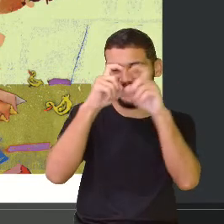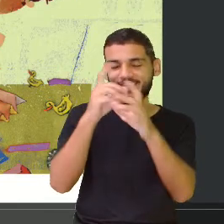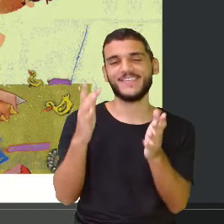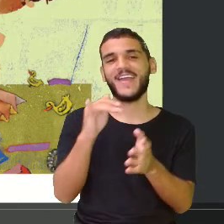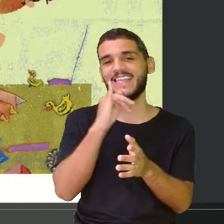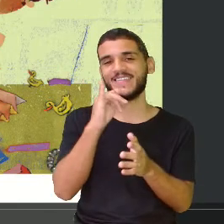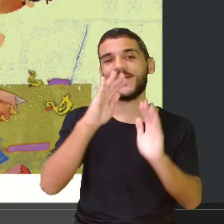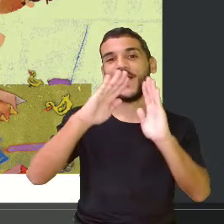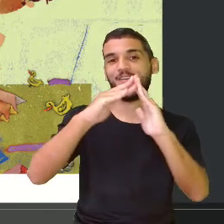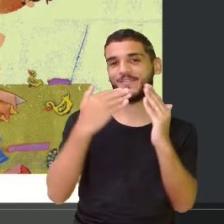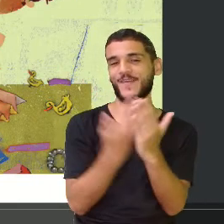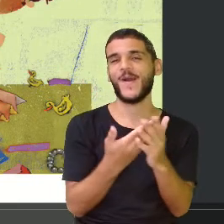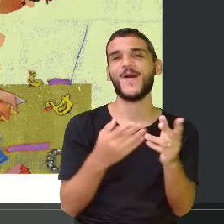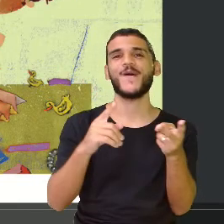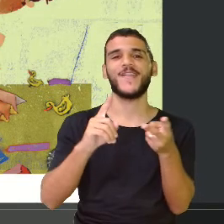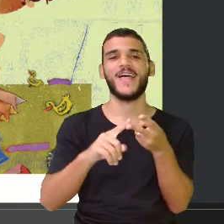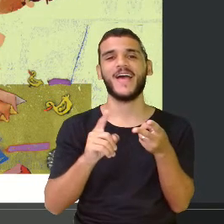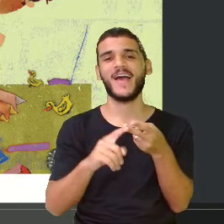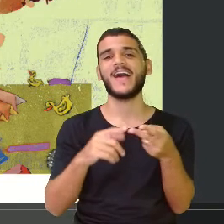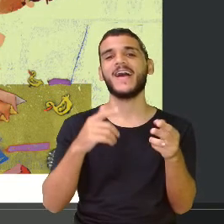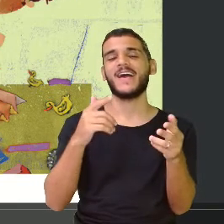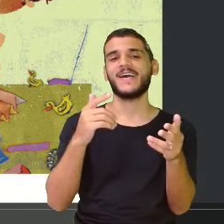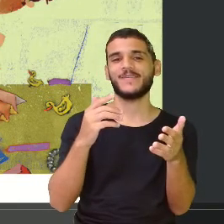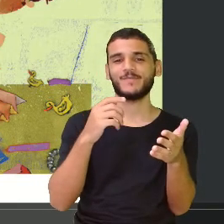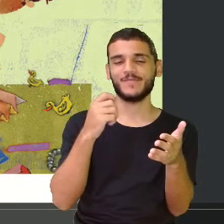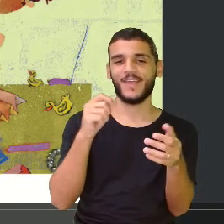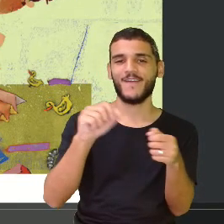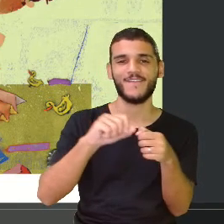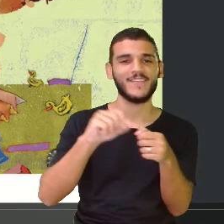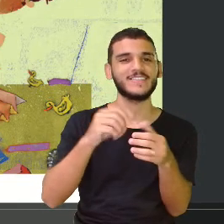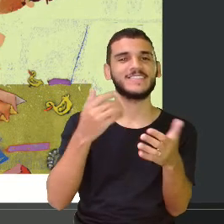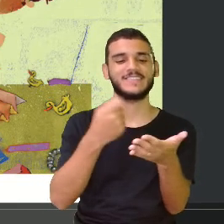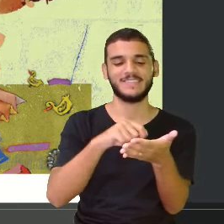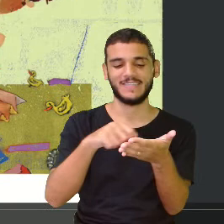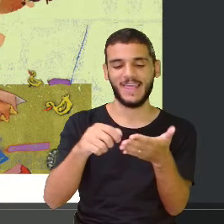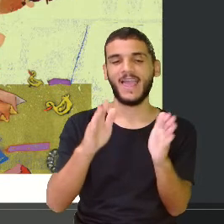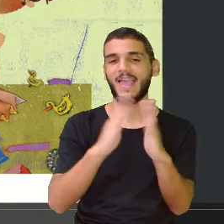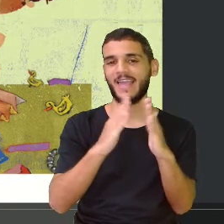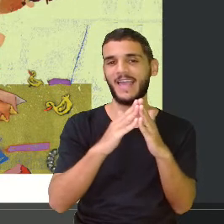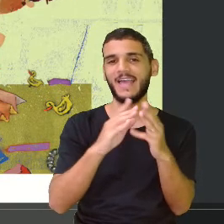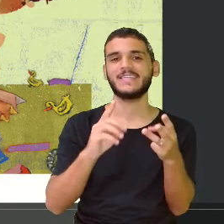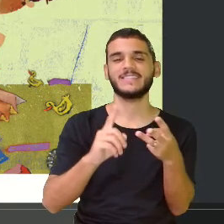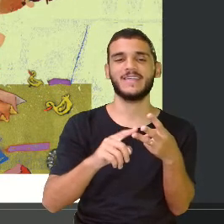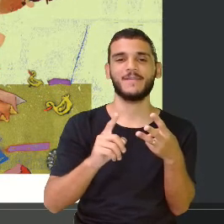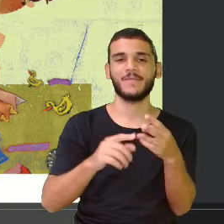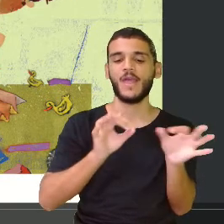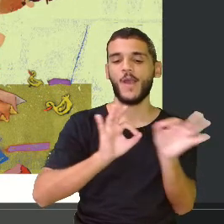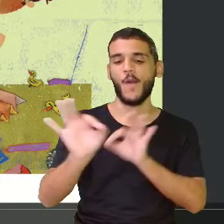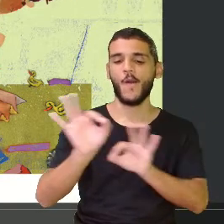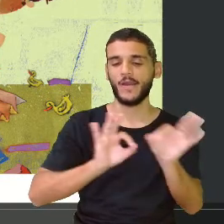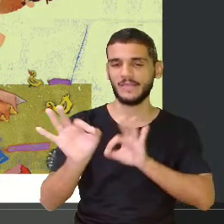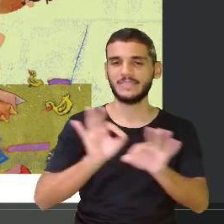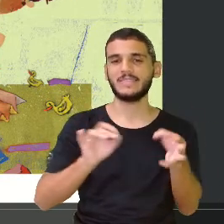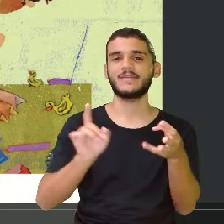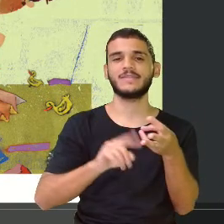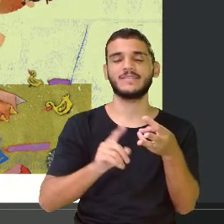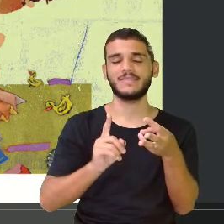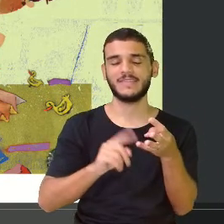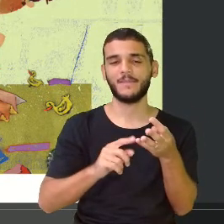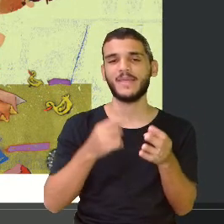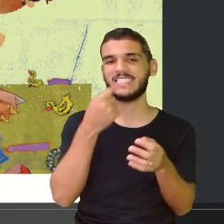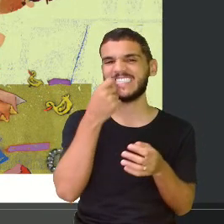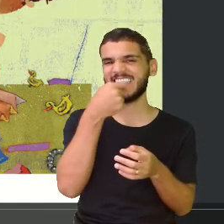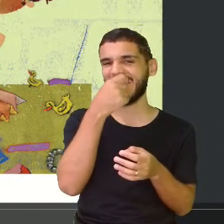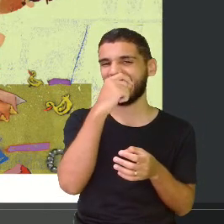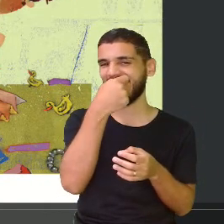escola, lição de casa, banho, arrumação, aparelho no dente. Essas daí dão trabalho, né? Porque a